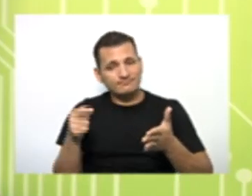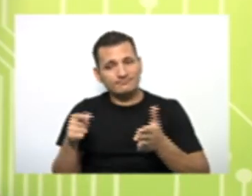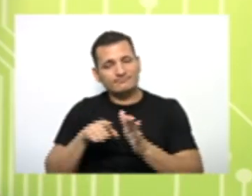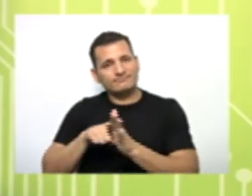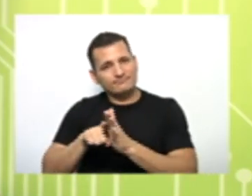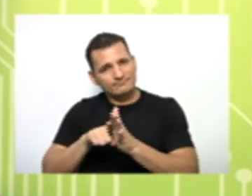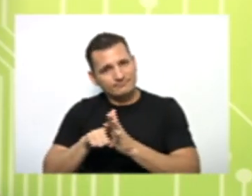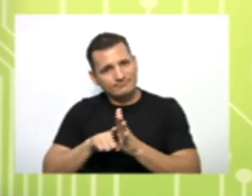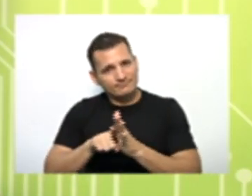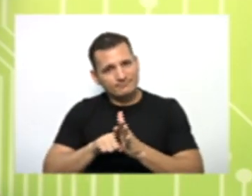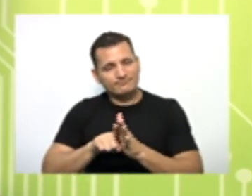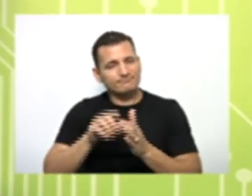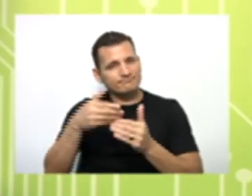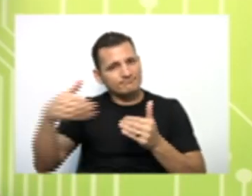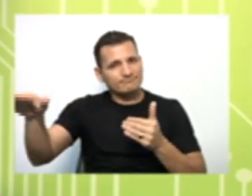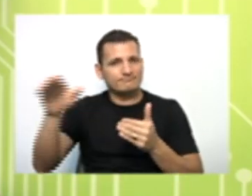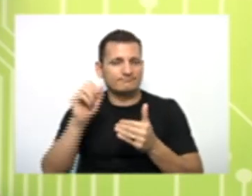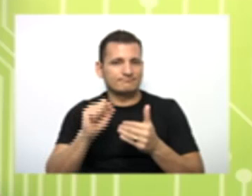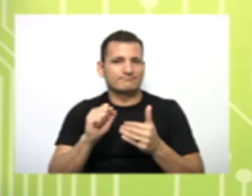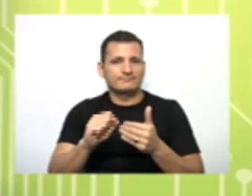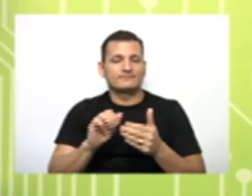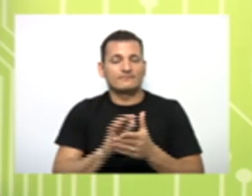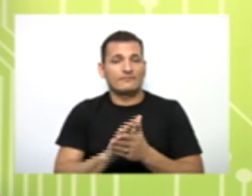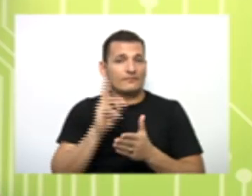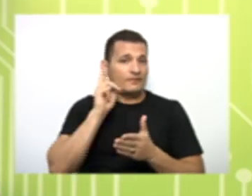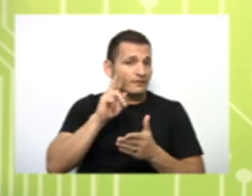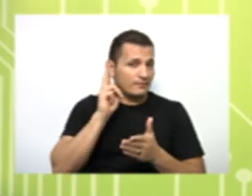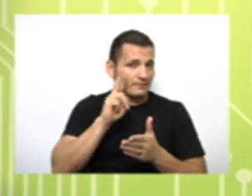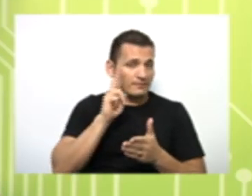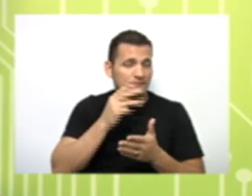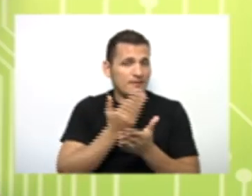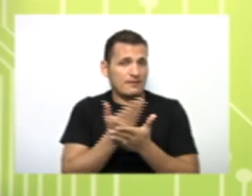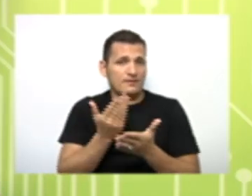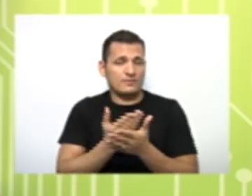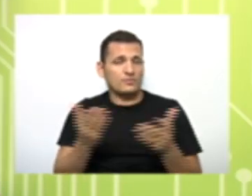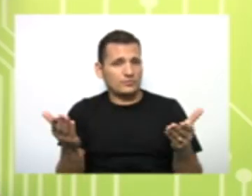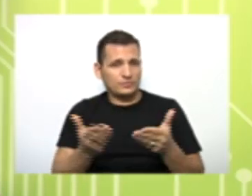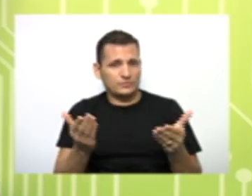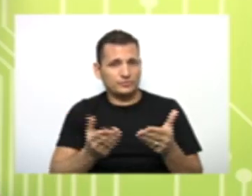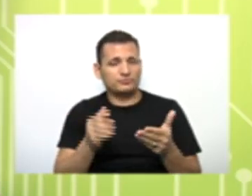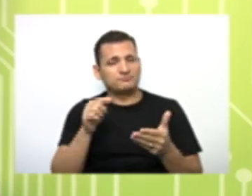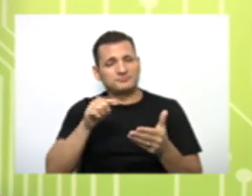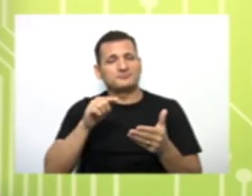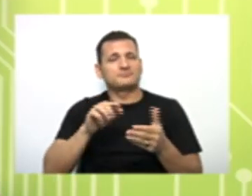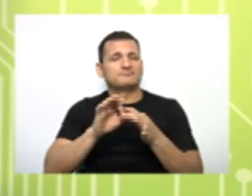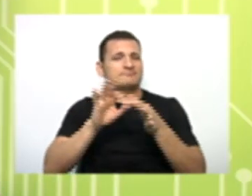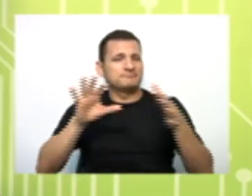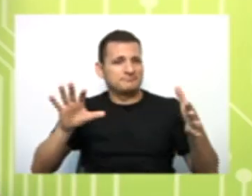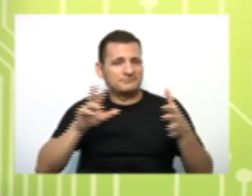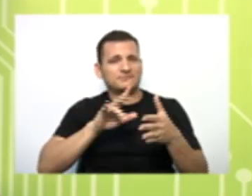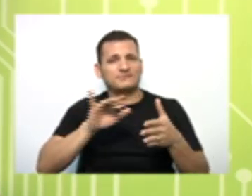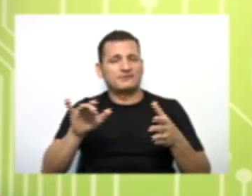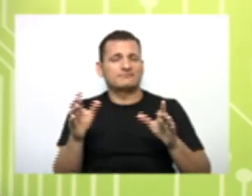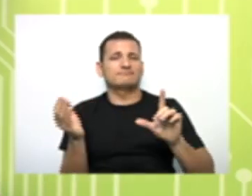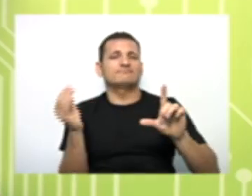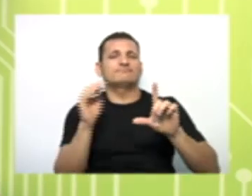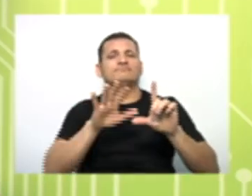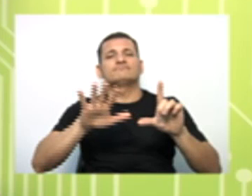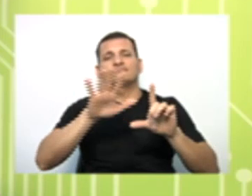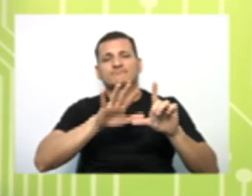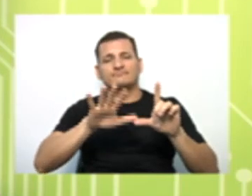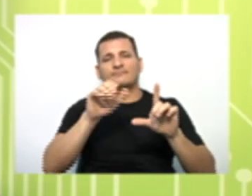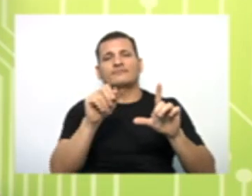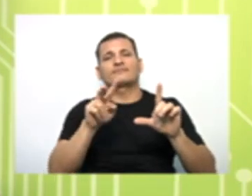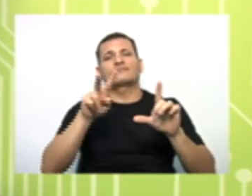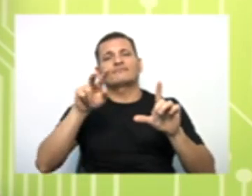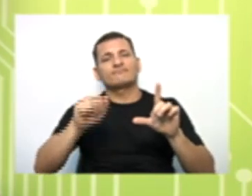pesquisado mais para frente. Lembrando que essa aula vai estar disponível para vocês daqui a alguns dias, tanto no